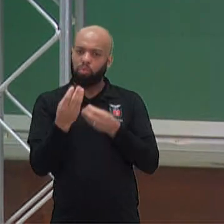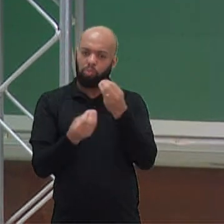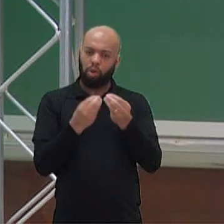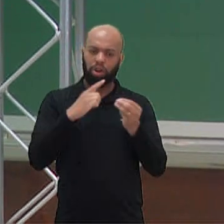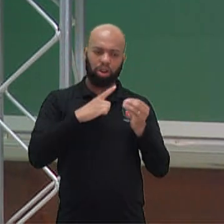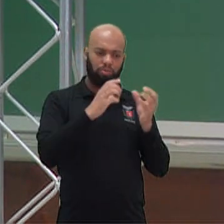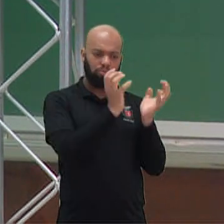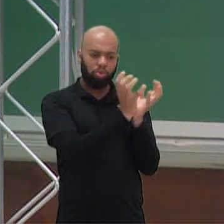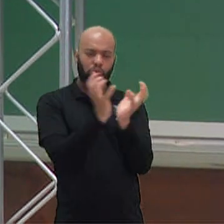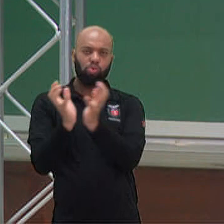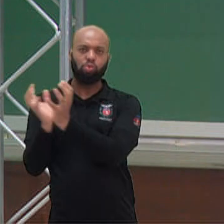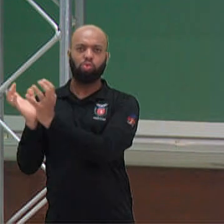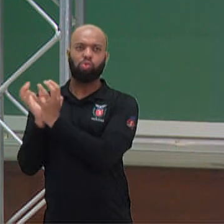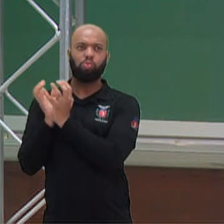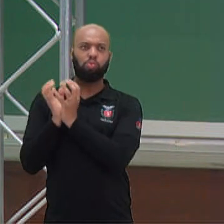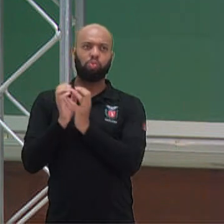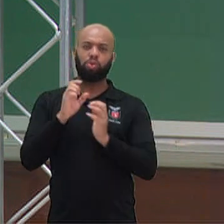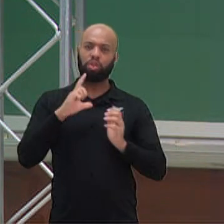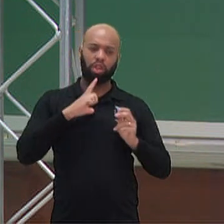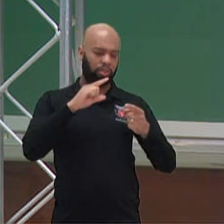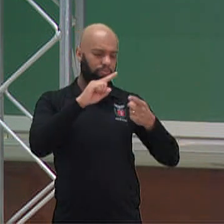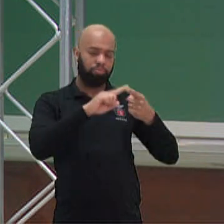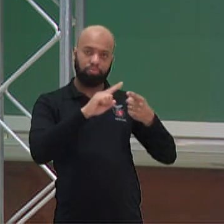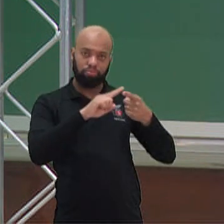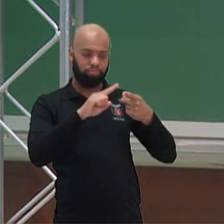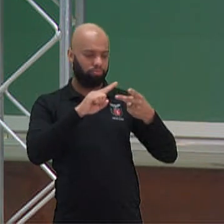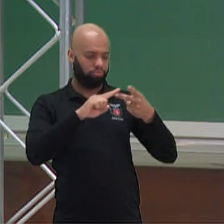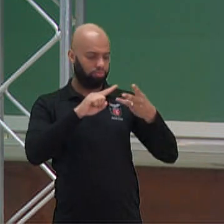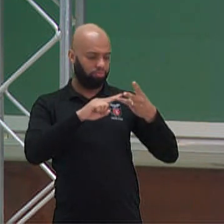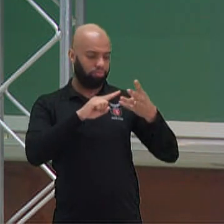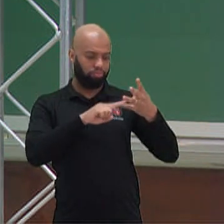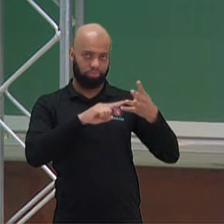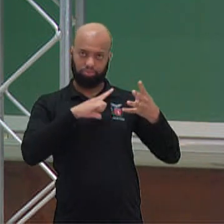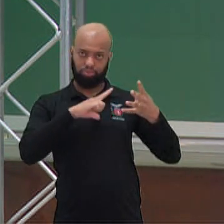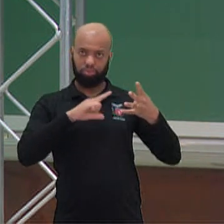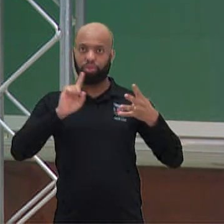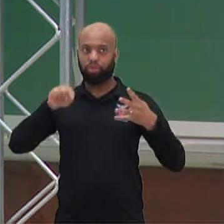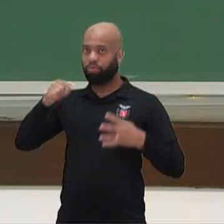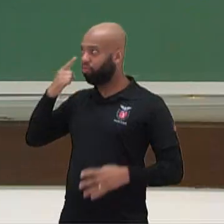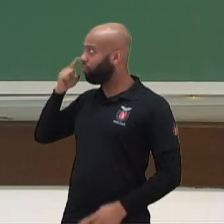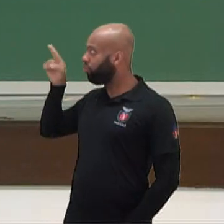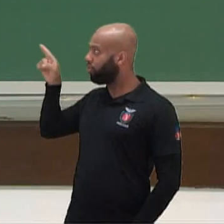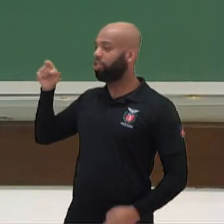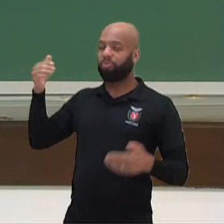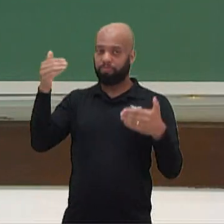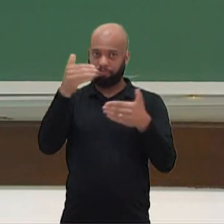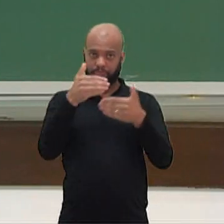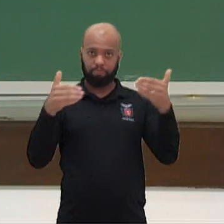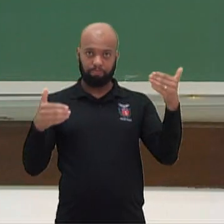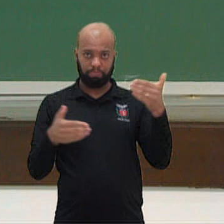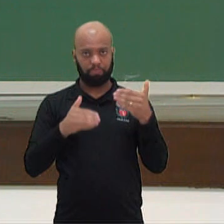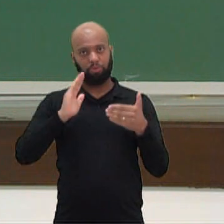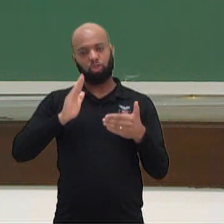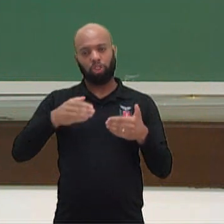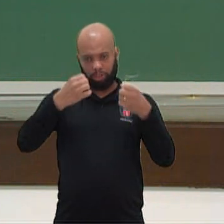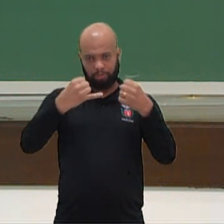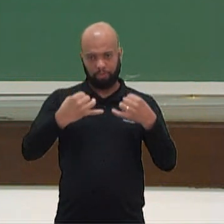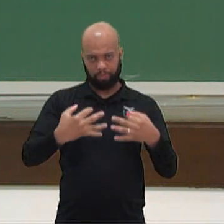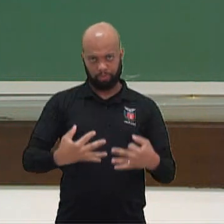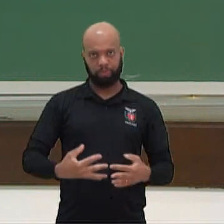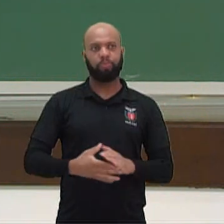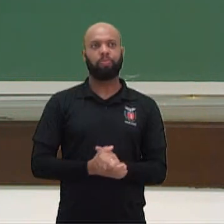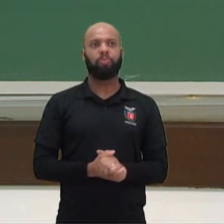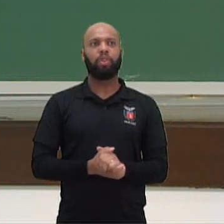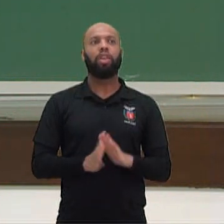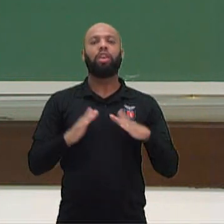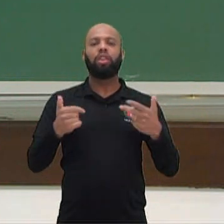recursos naturais em biológicos, hídricos, energéticos e minerais. Então, os recursos naturais